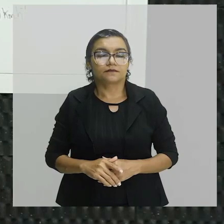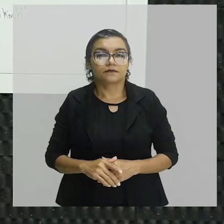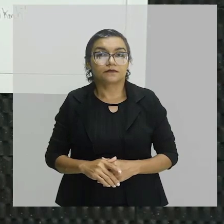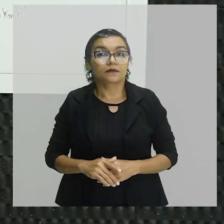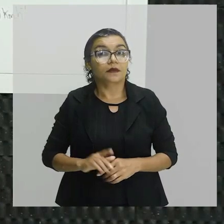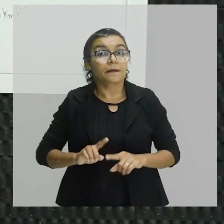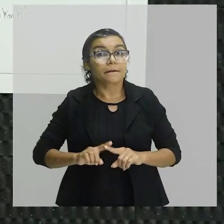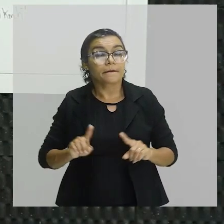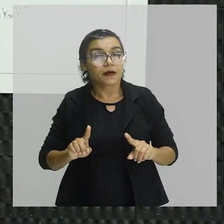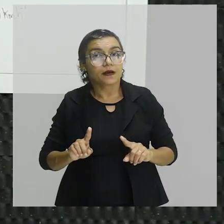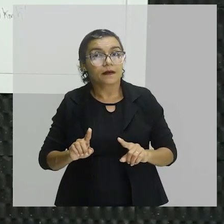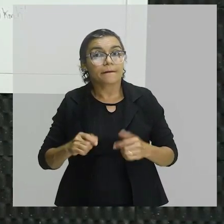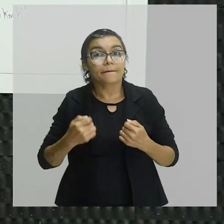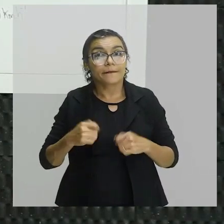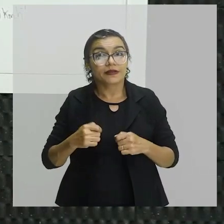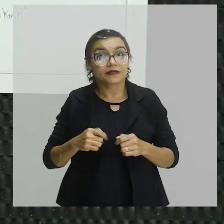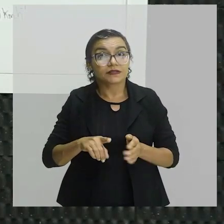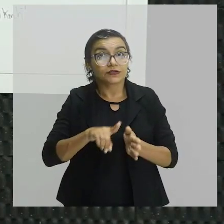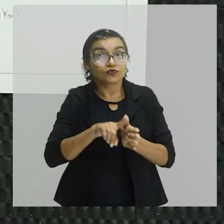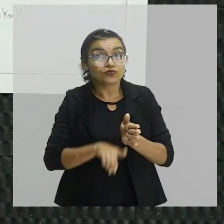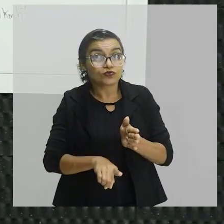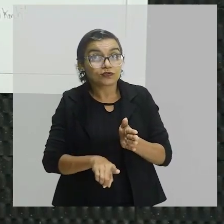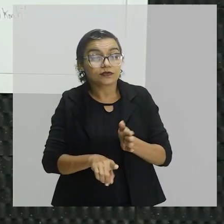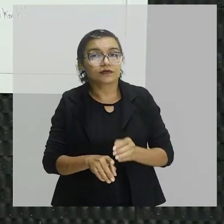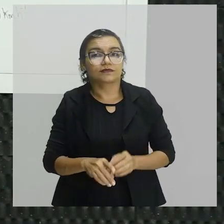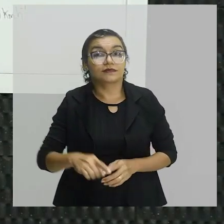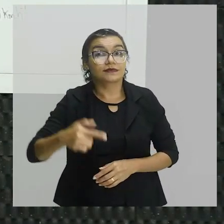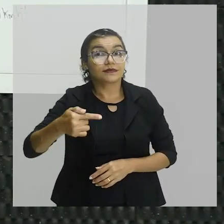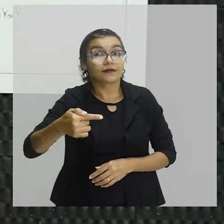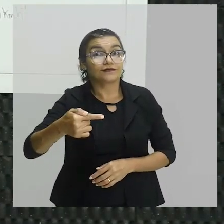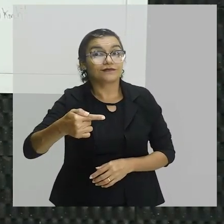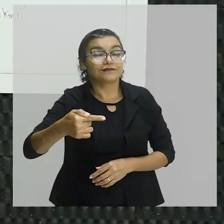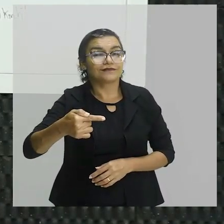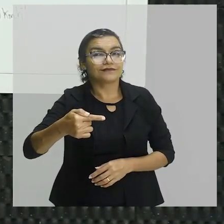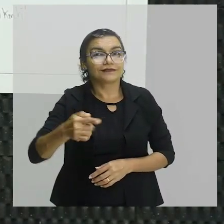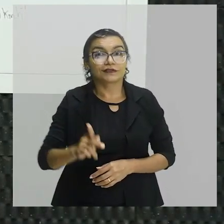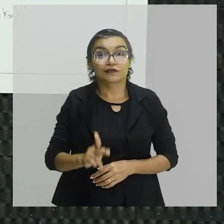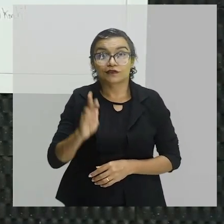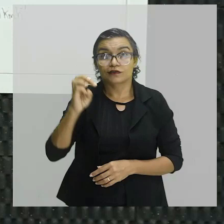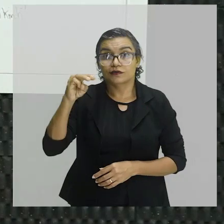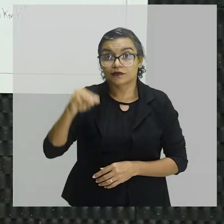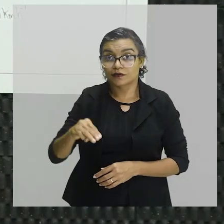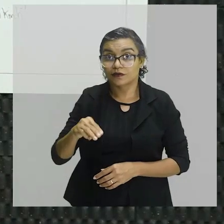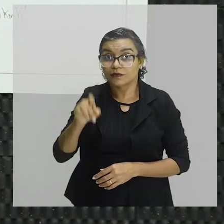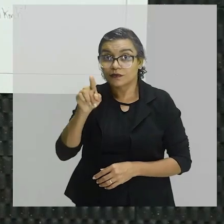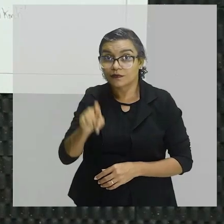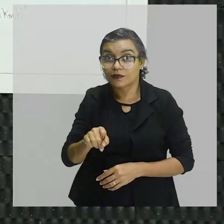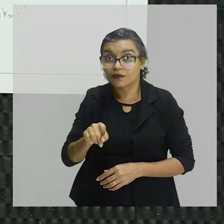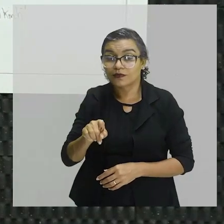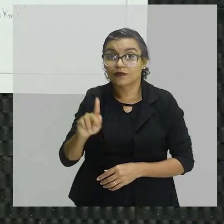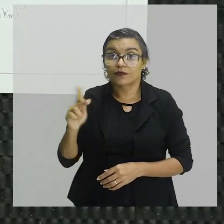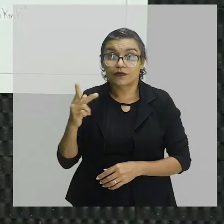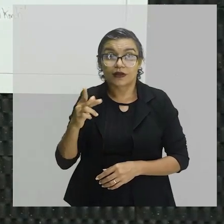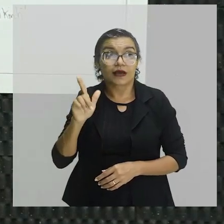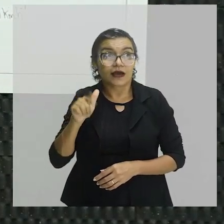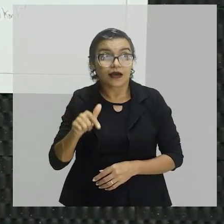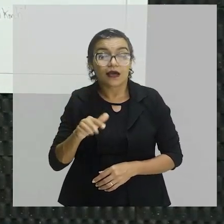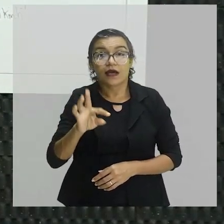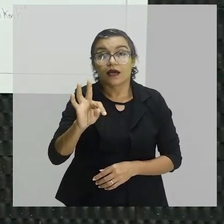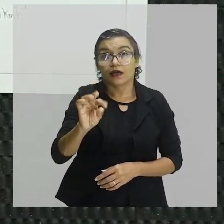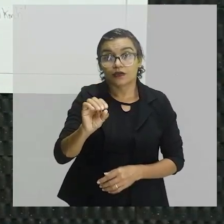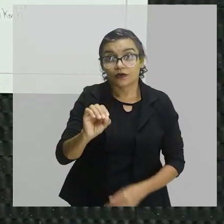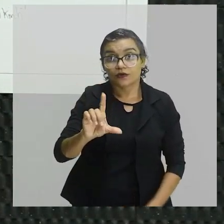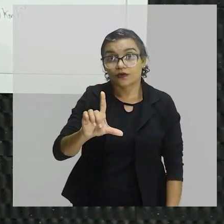Só que eu tenho que fazer o desconto. Descontar quanto? Descontar 7 km por hora, que é a tolerância. Ok?